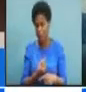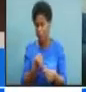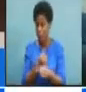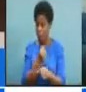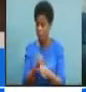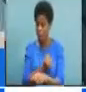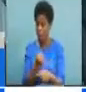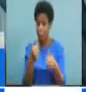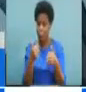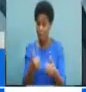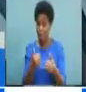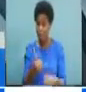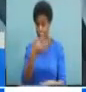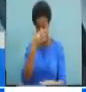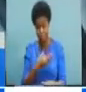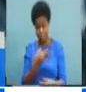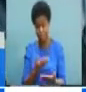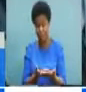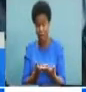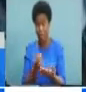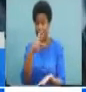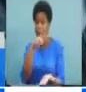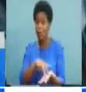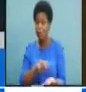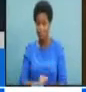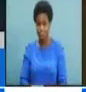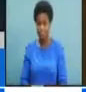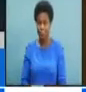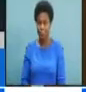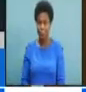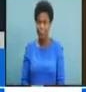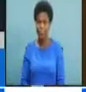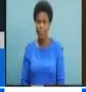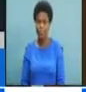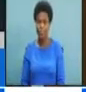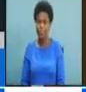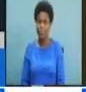que ser bem trabalhado e convincente para a sua aprovação.